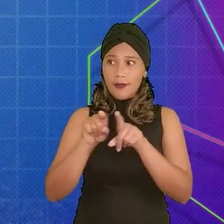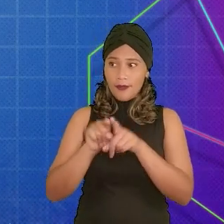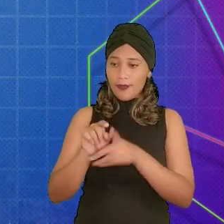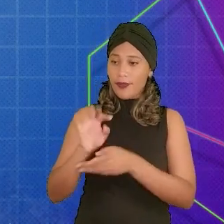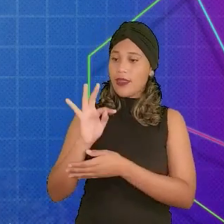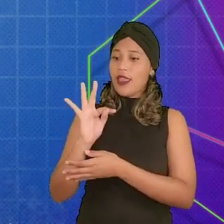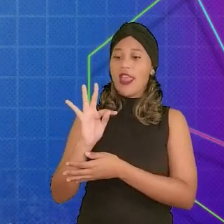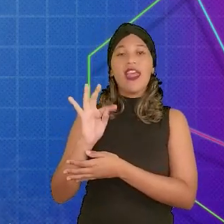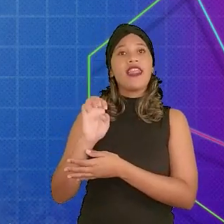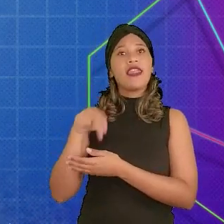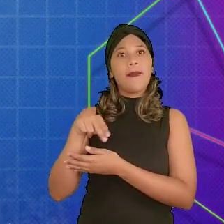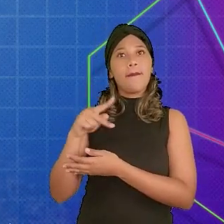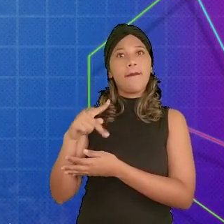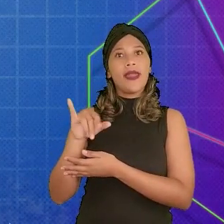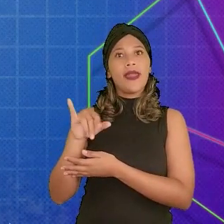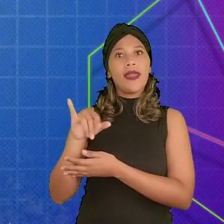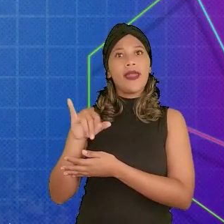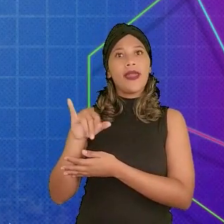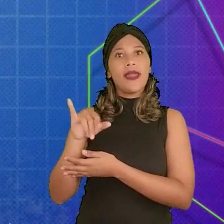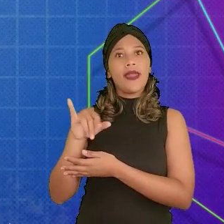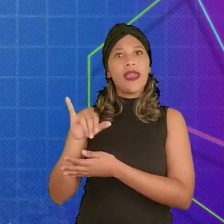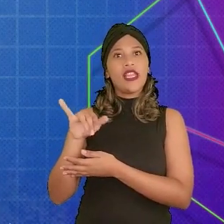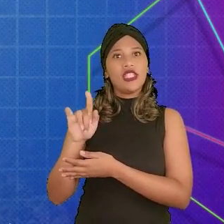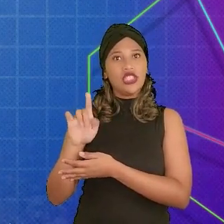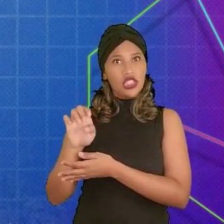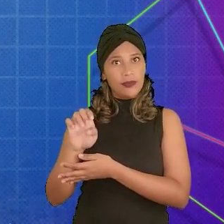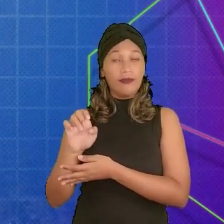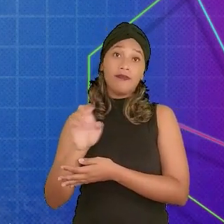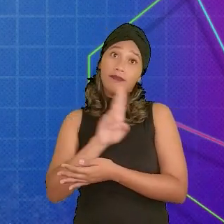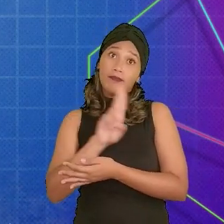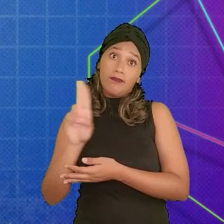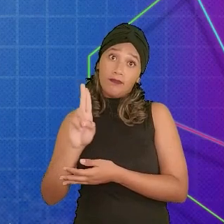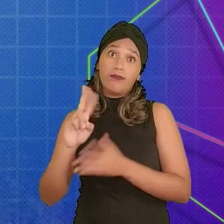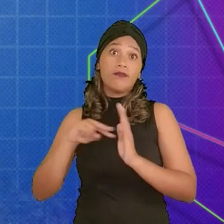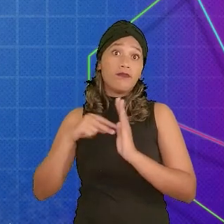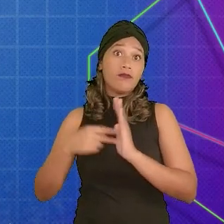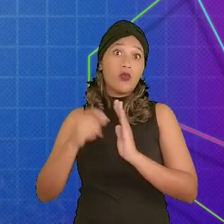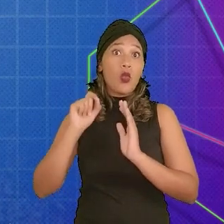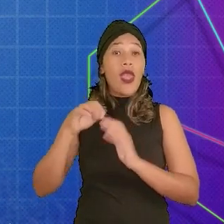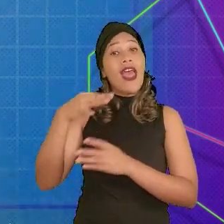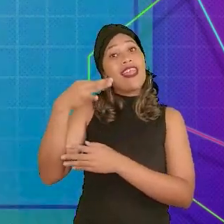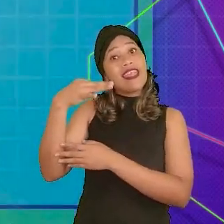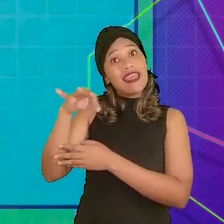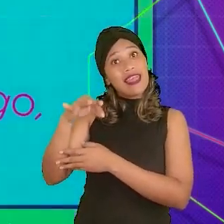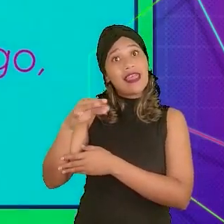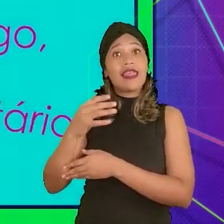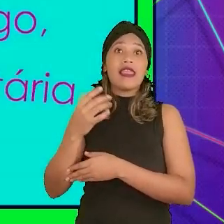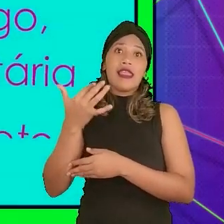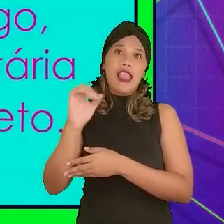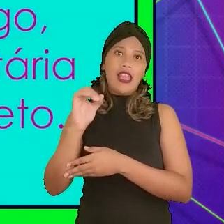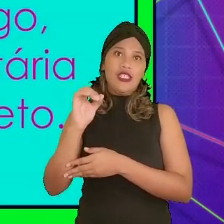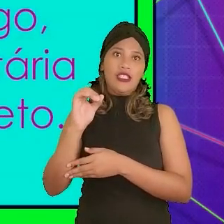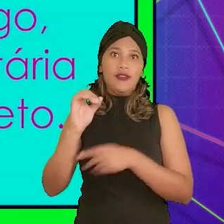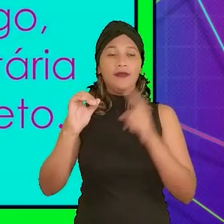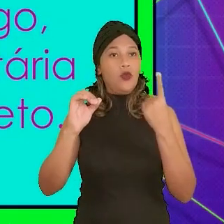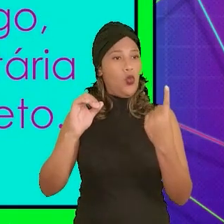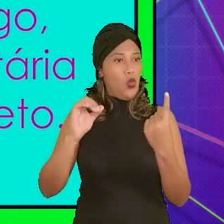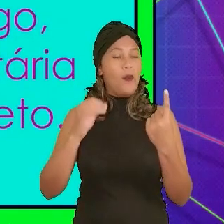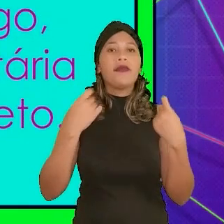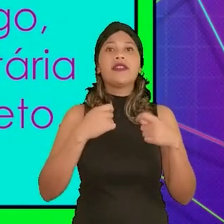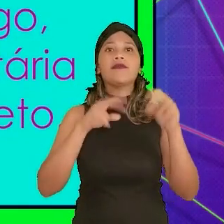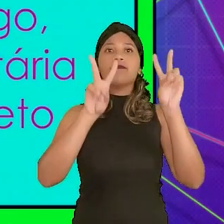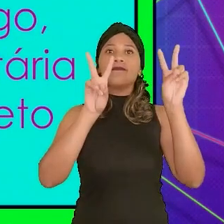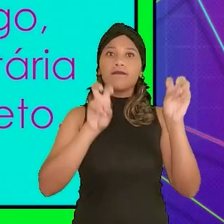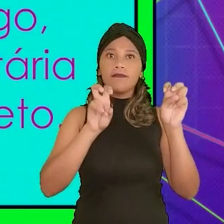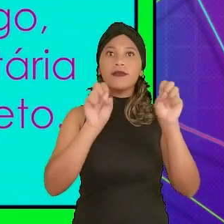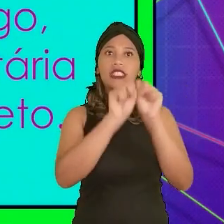um documento mais completo que o anterior. Tem pager. E como o nome já diz, tem 10 páginas. A página 1 deve ter o título do